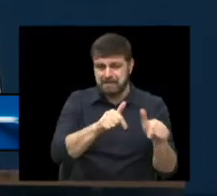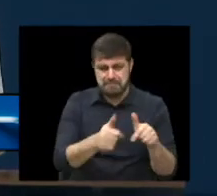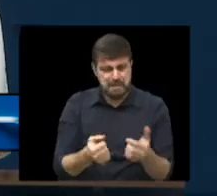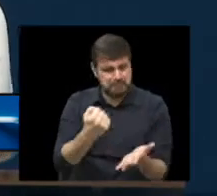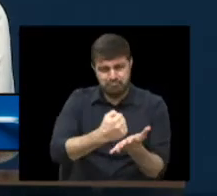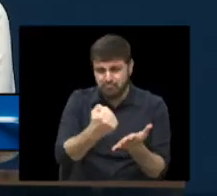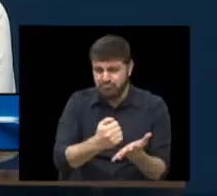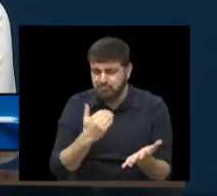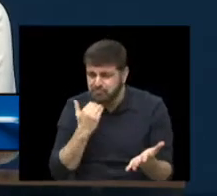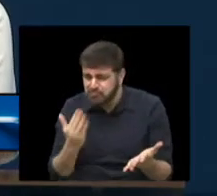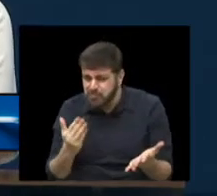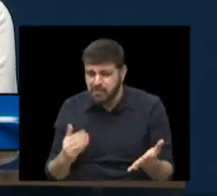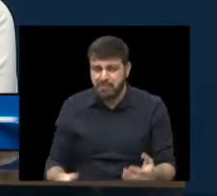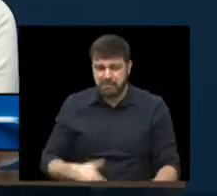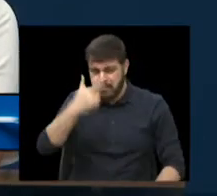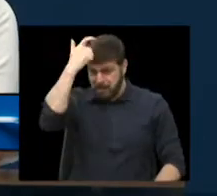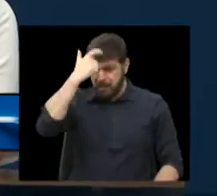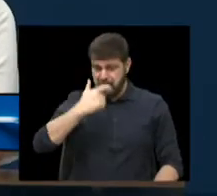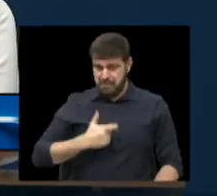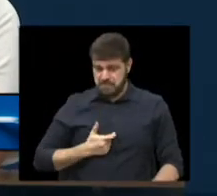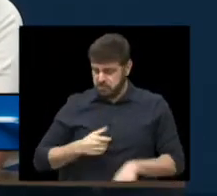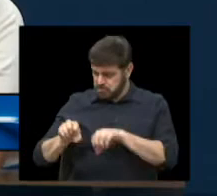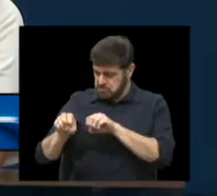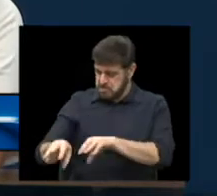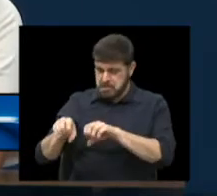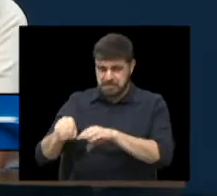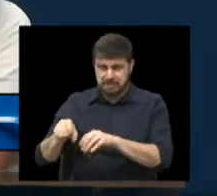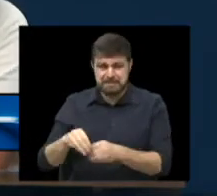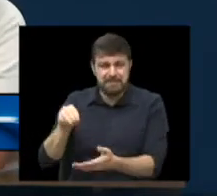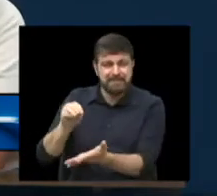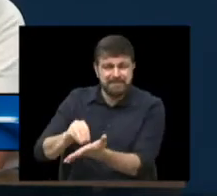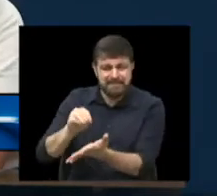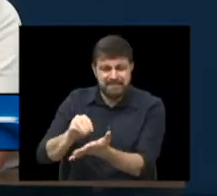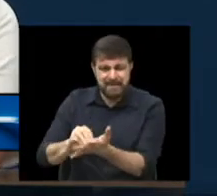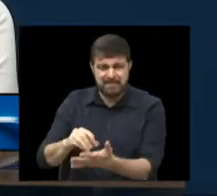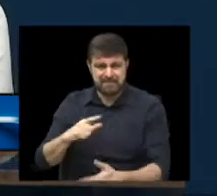trabalho, da cidadania, da educação,